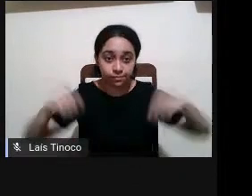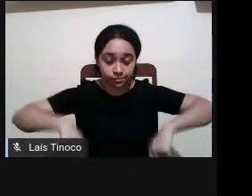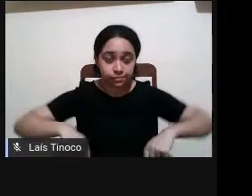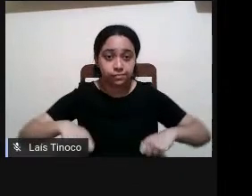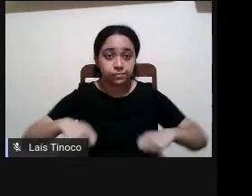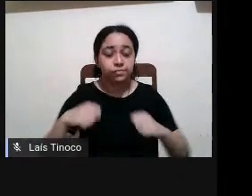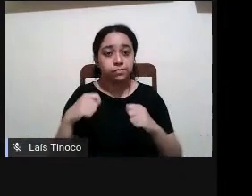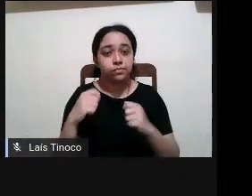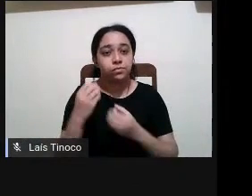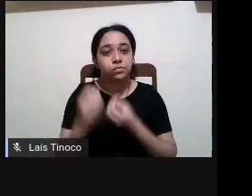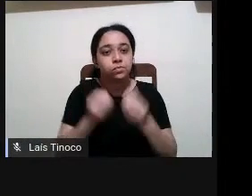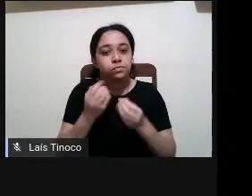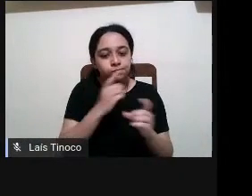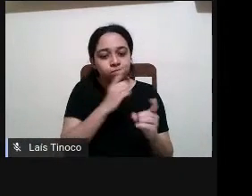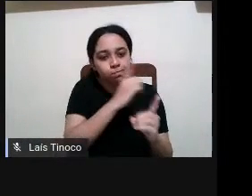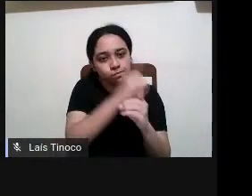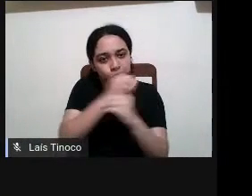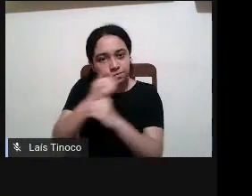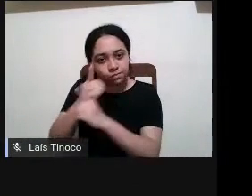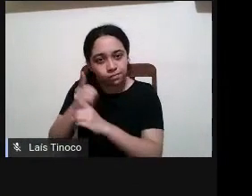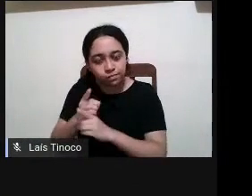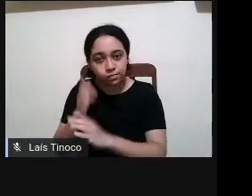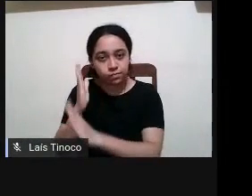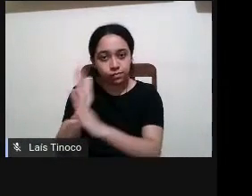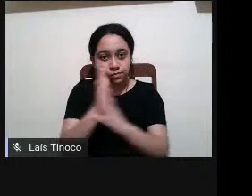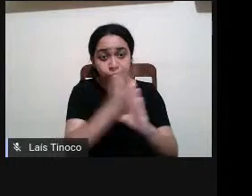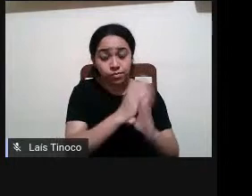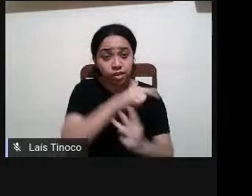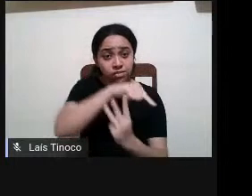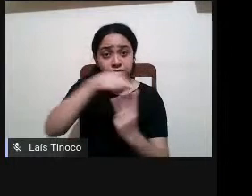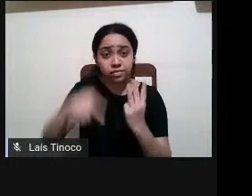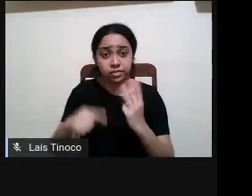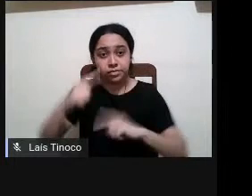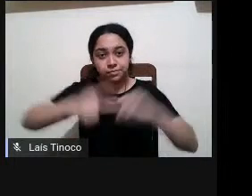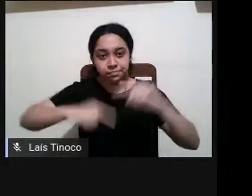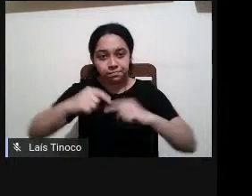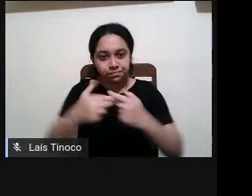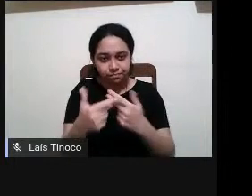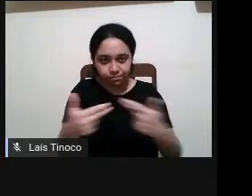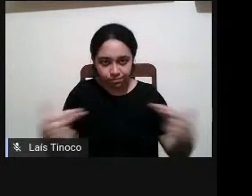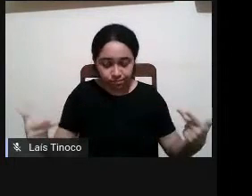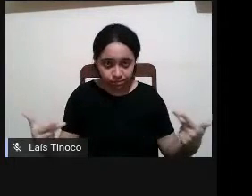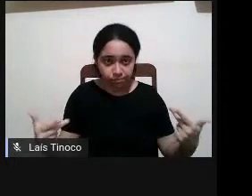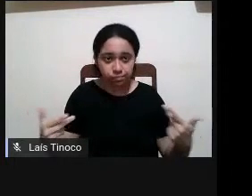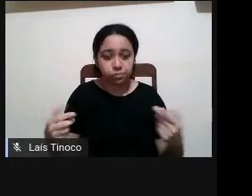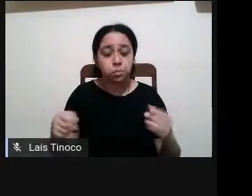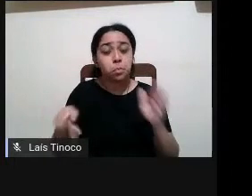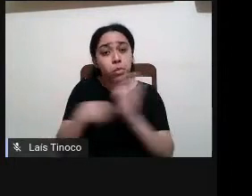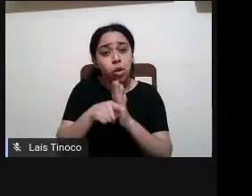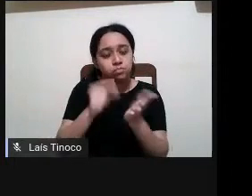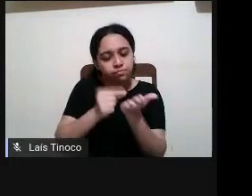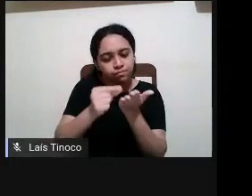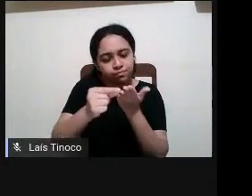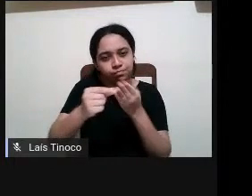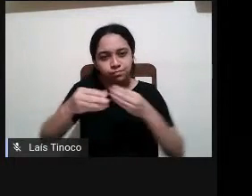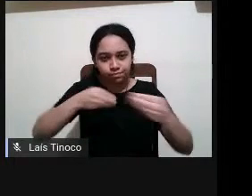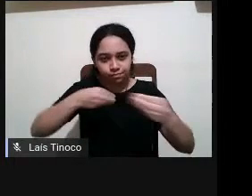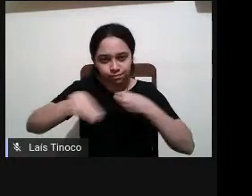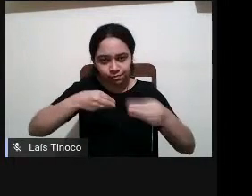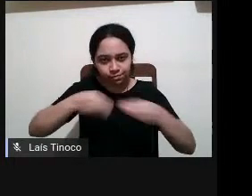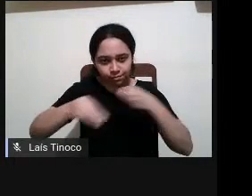para a identificação, e conseguimos identificar 3 materiais desses microplásticos, onde